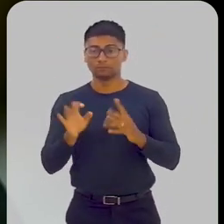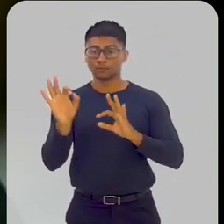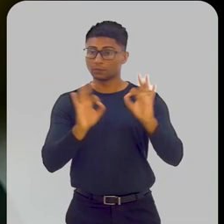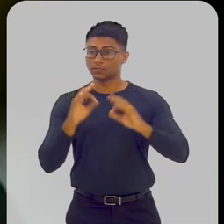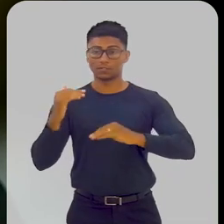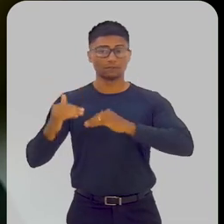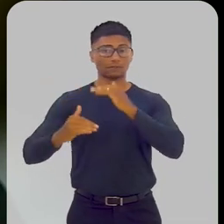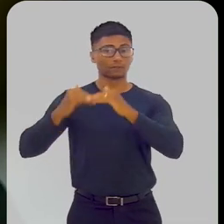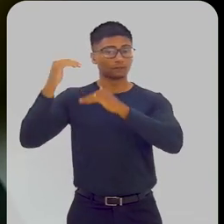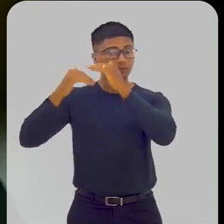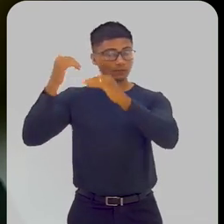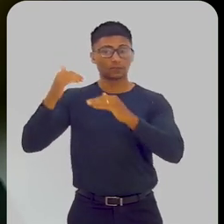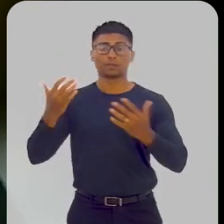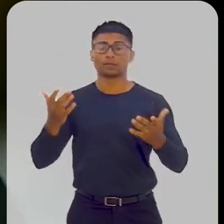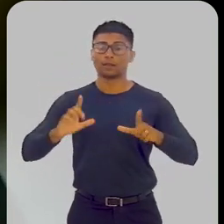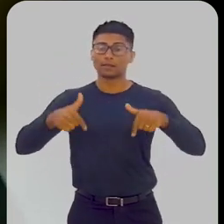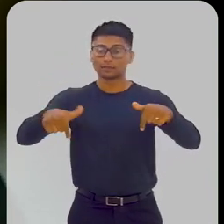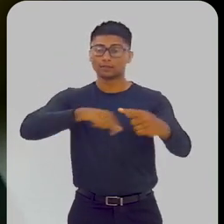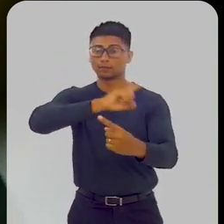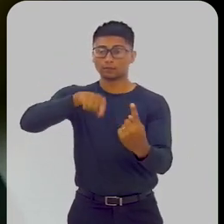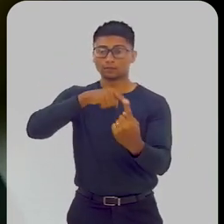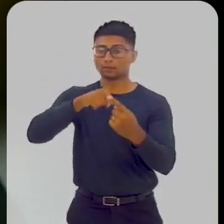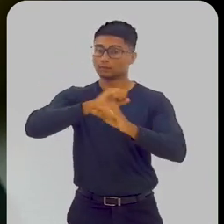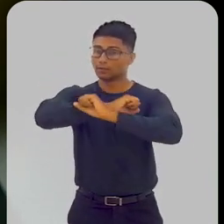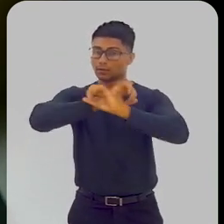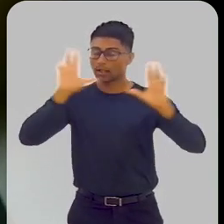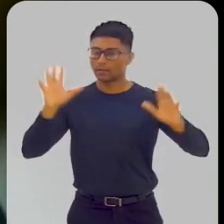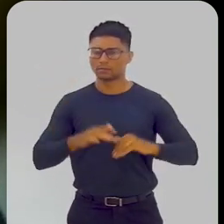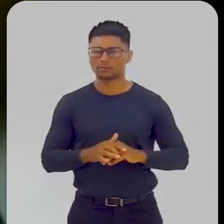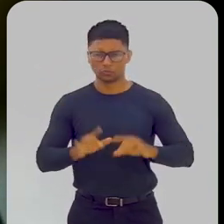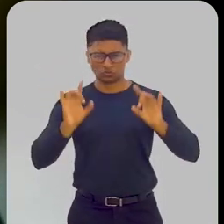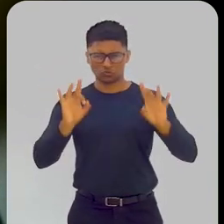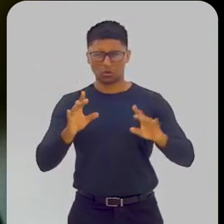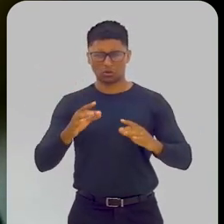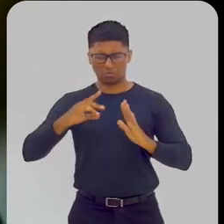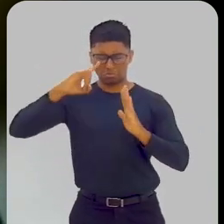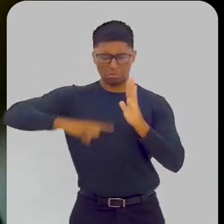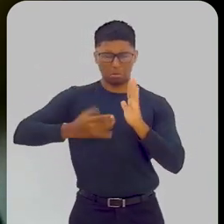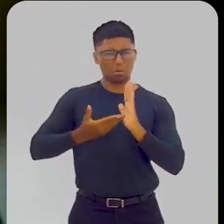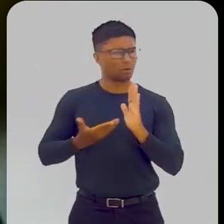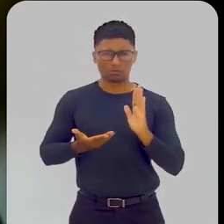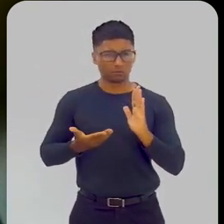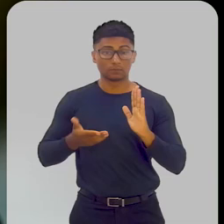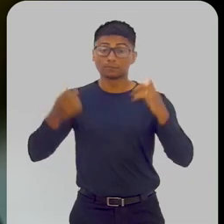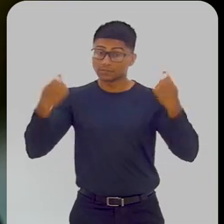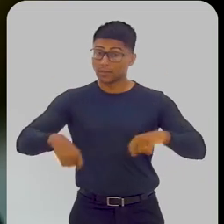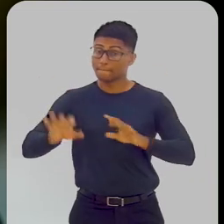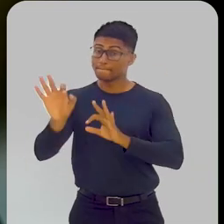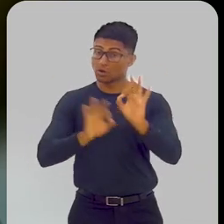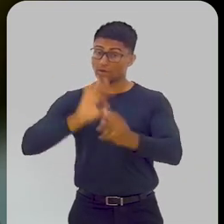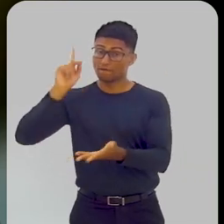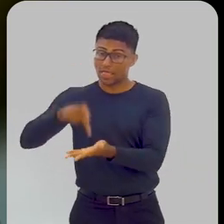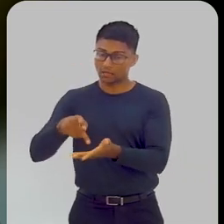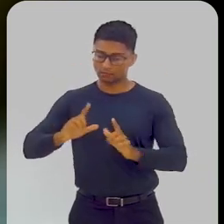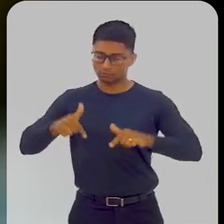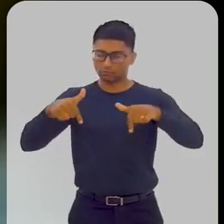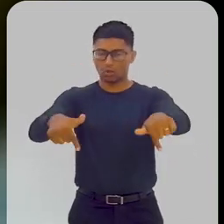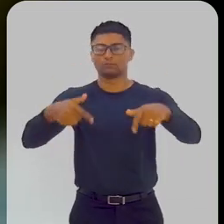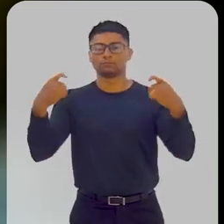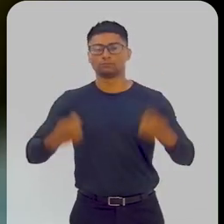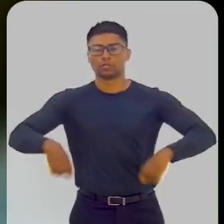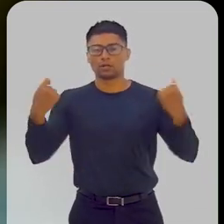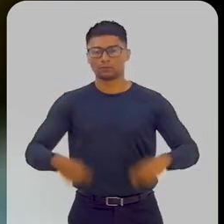correspondente projeto de desenvolvimento com ações claras e objetivas. E chega de diagnósticos. Nós precisamos de projetos que